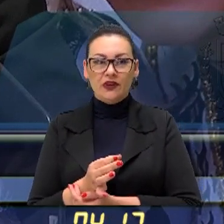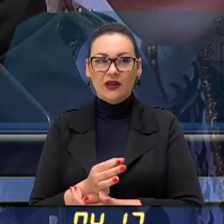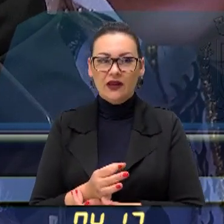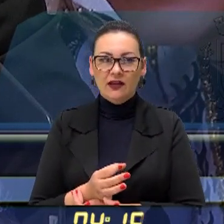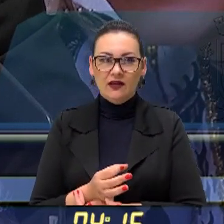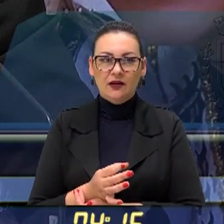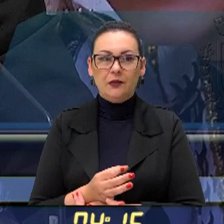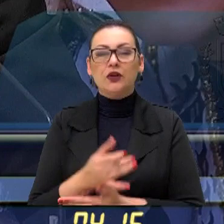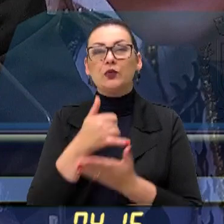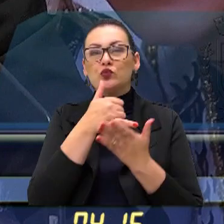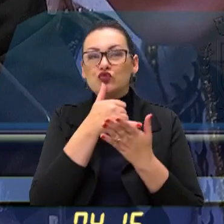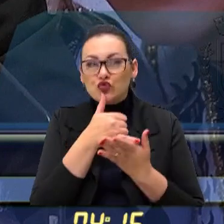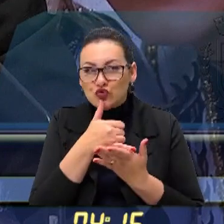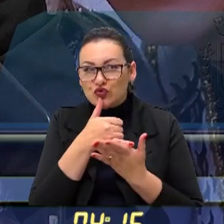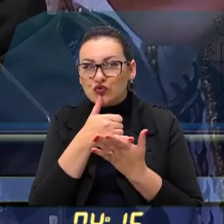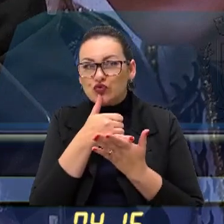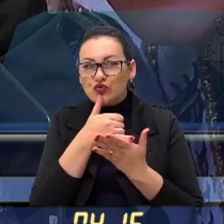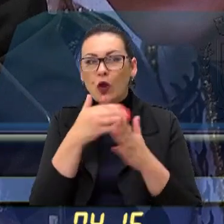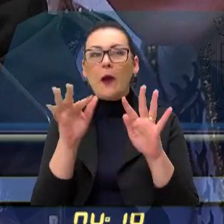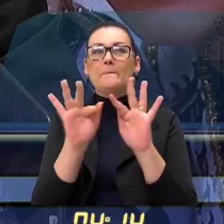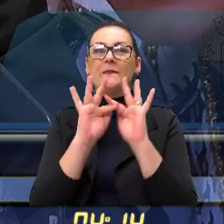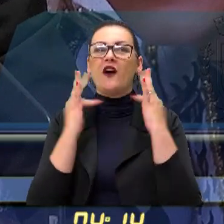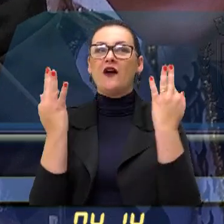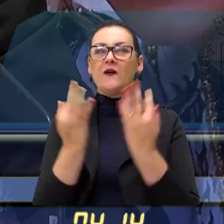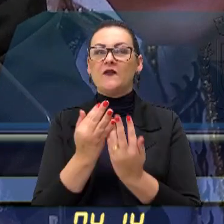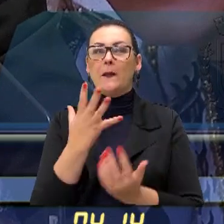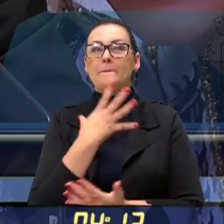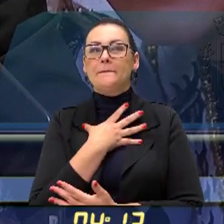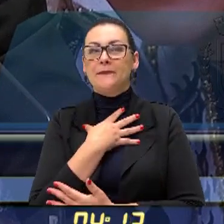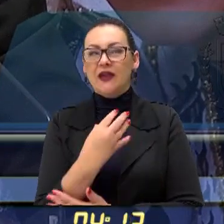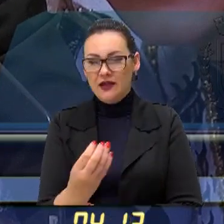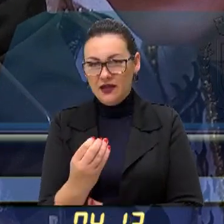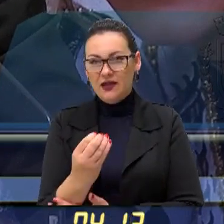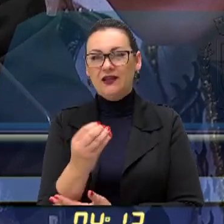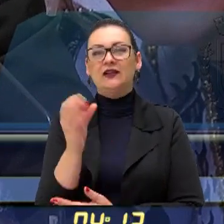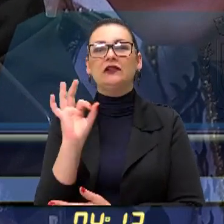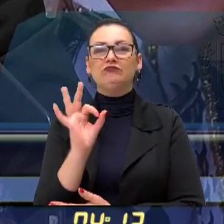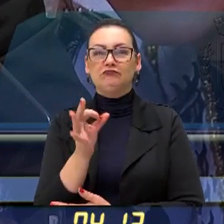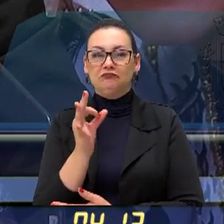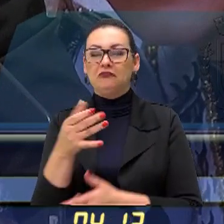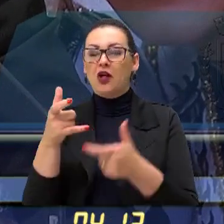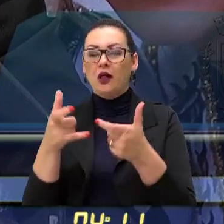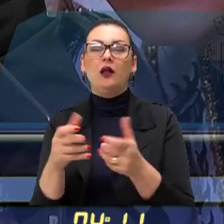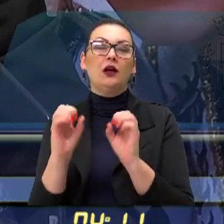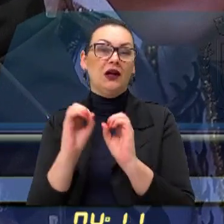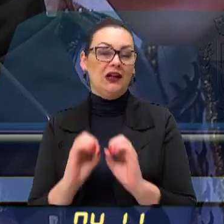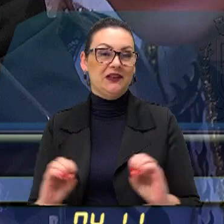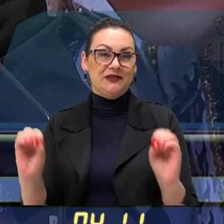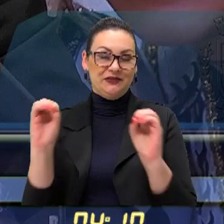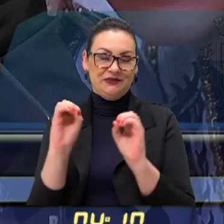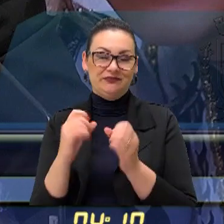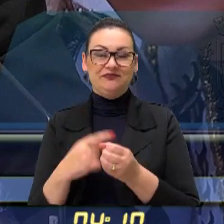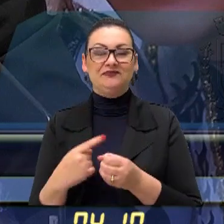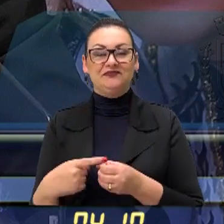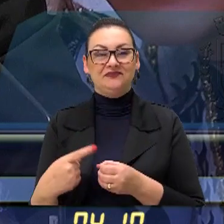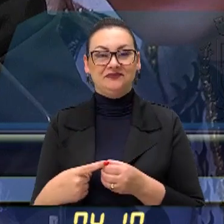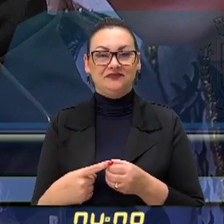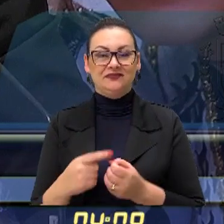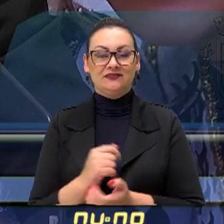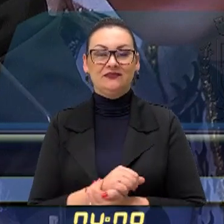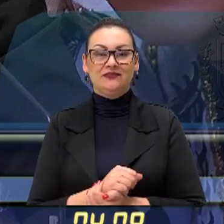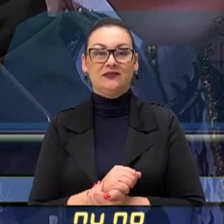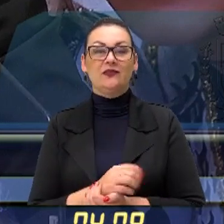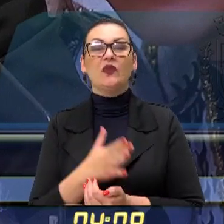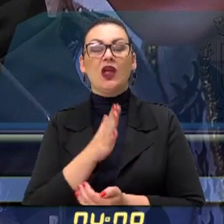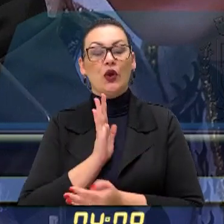para tomar um chimarrão com suas famílias, seus filhos, com certeza virou um ponto turístico para a nossa cidade de Santa Cruz do Sul.